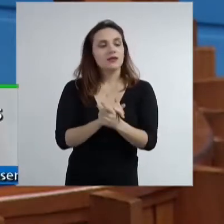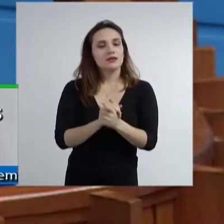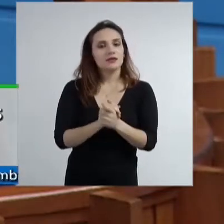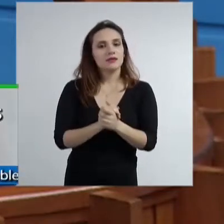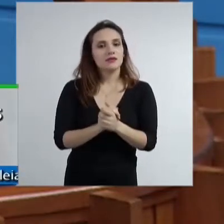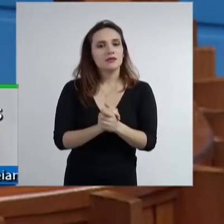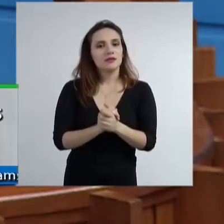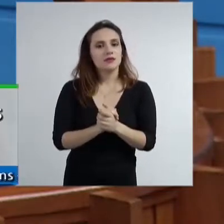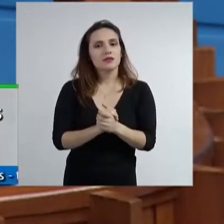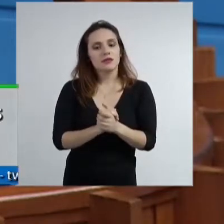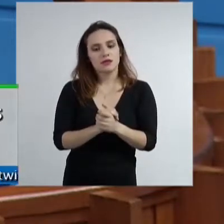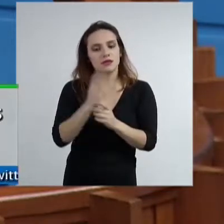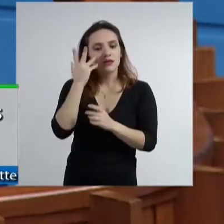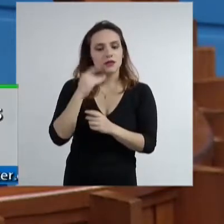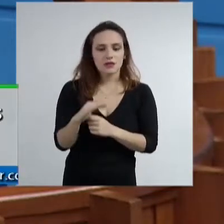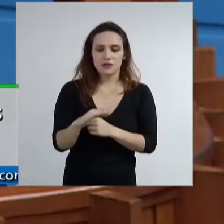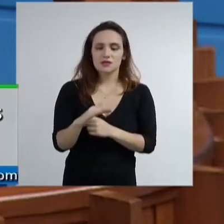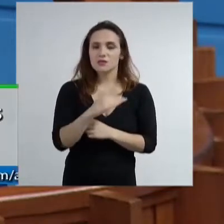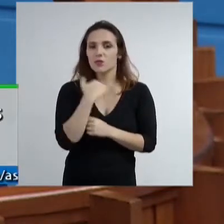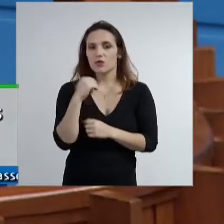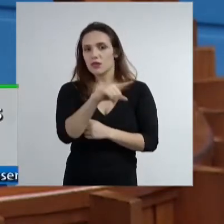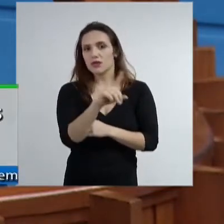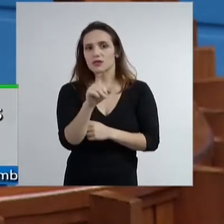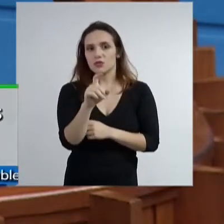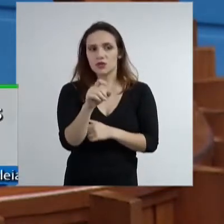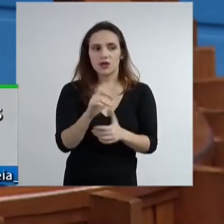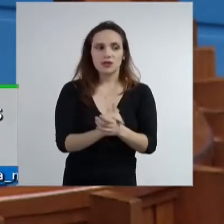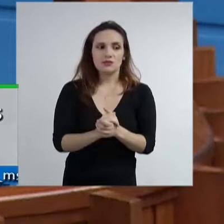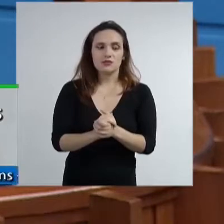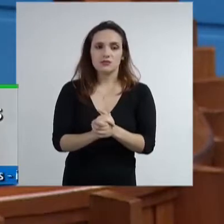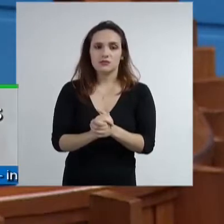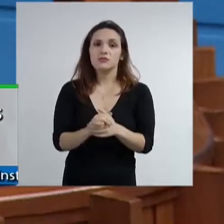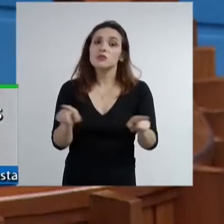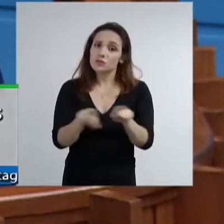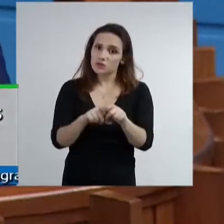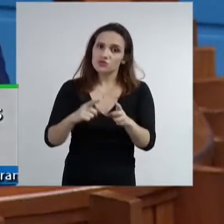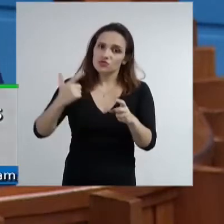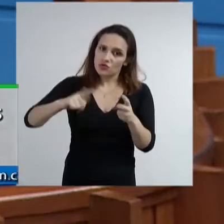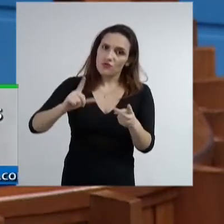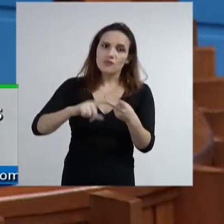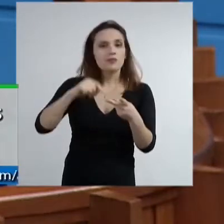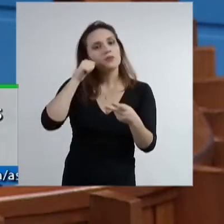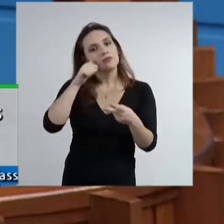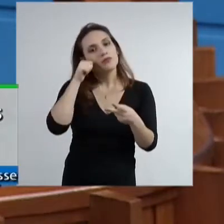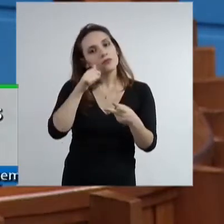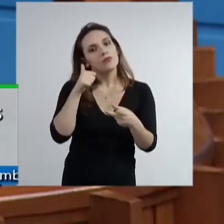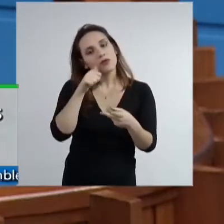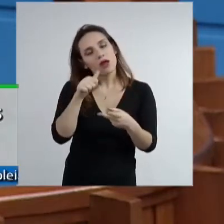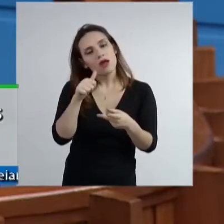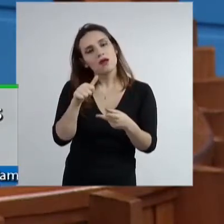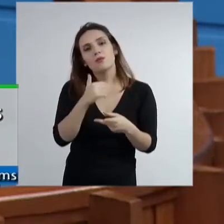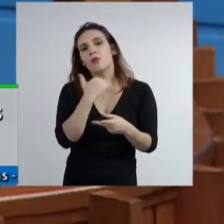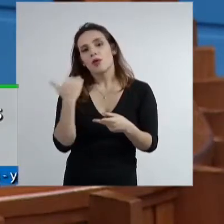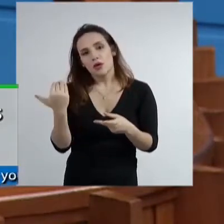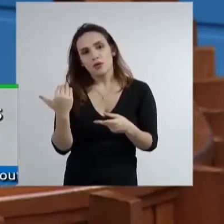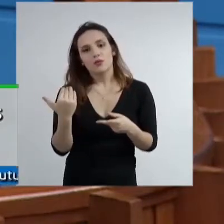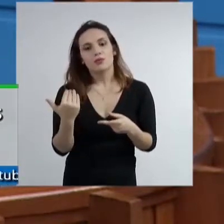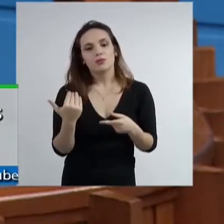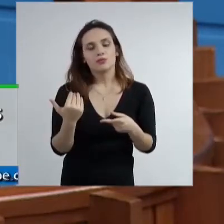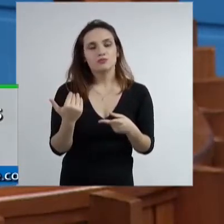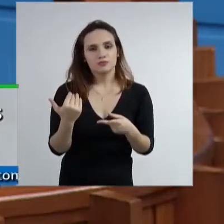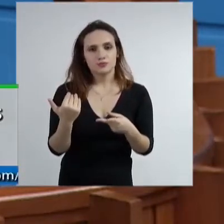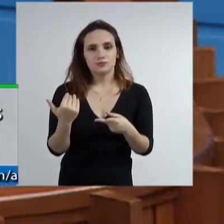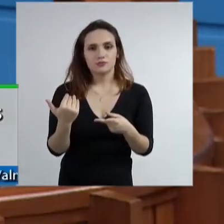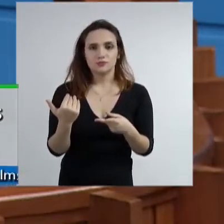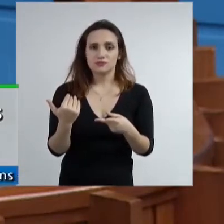recentemente uma criança em Dourados, e lá nós já temos um outro caso de uma senhora que faleceu e que